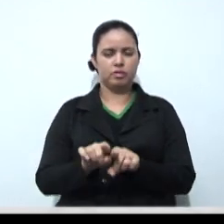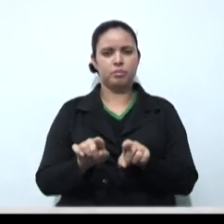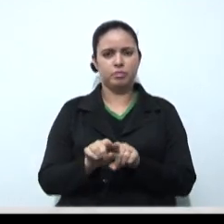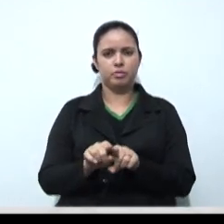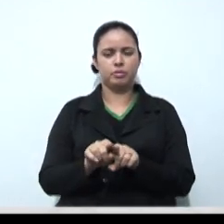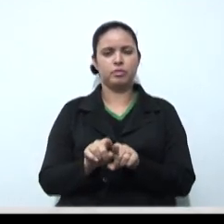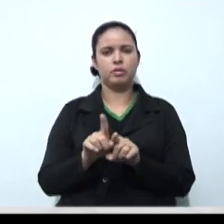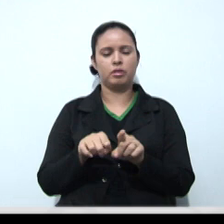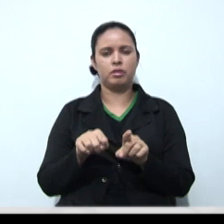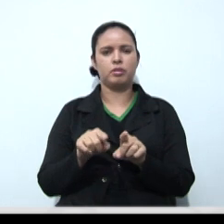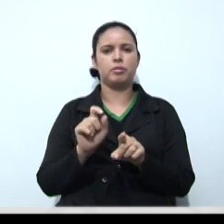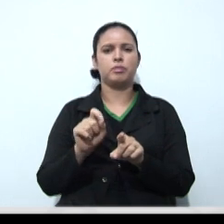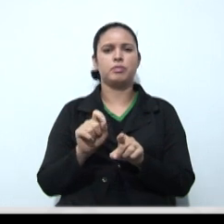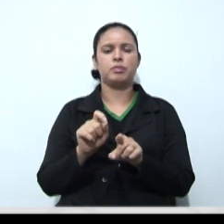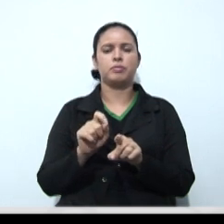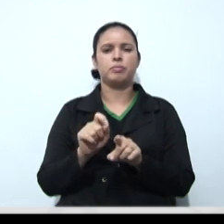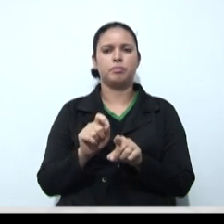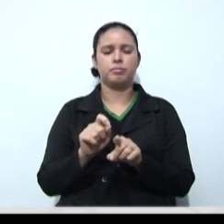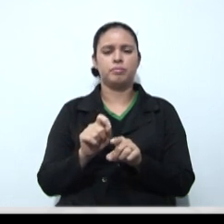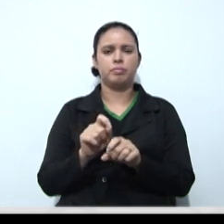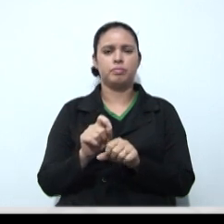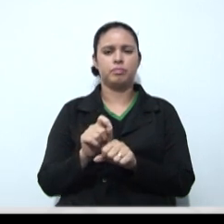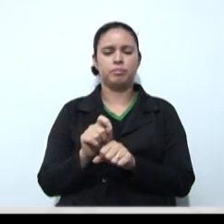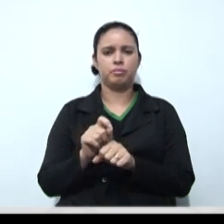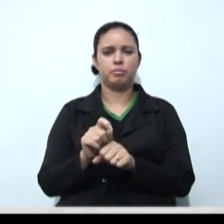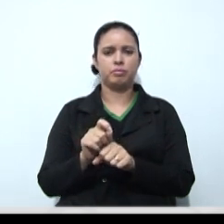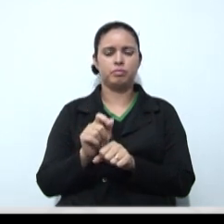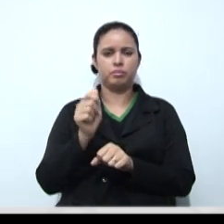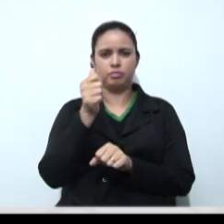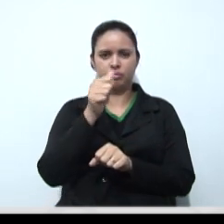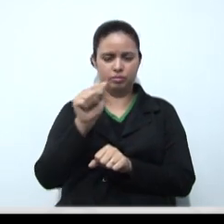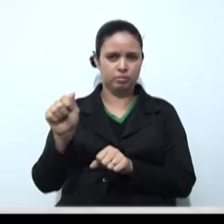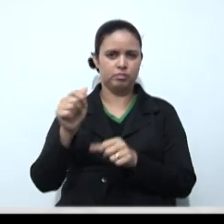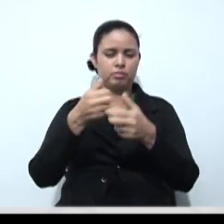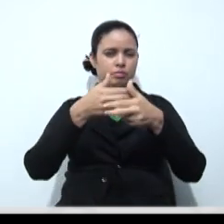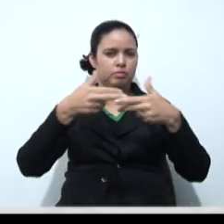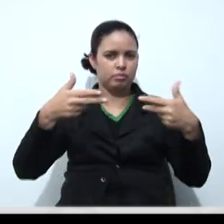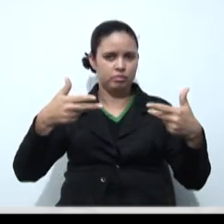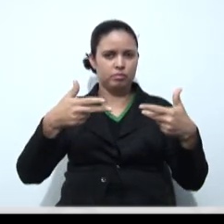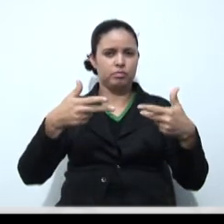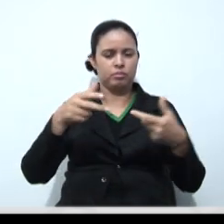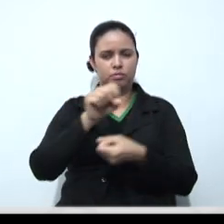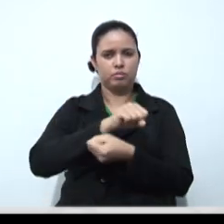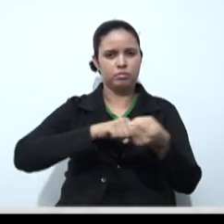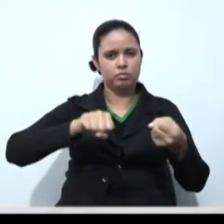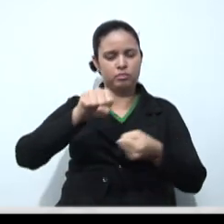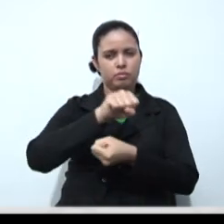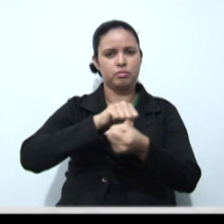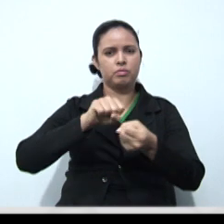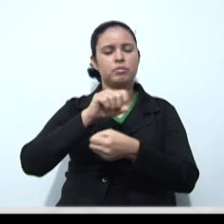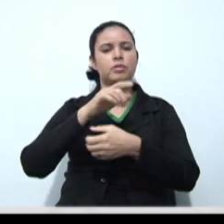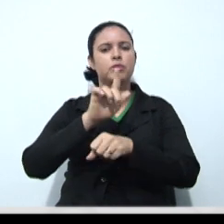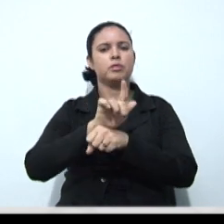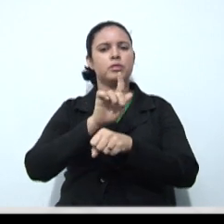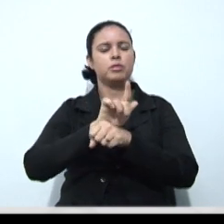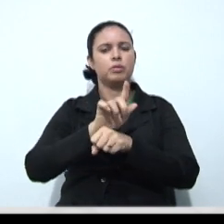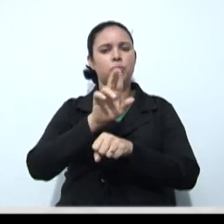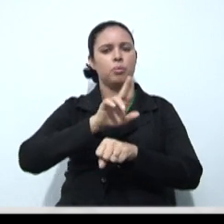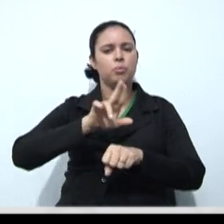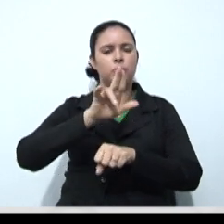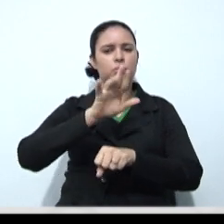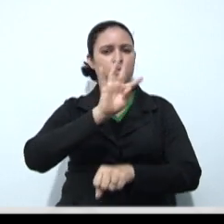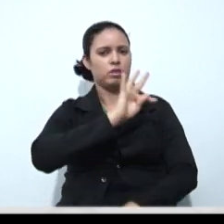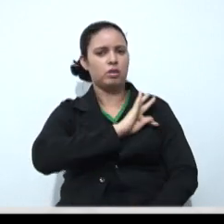em organizações não governamentais no Departamento de Sustentabilidade. Esse gestor ele usa técnicas